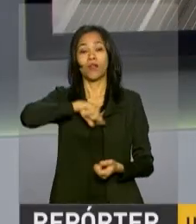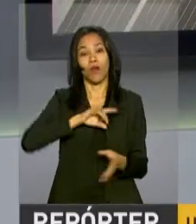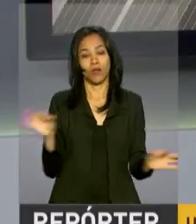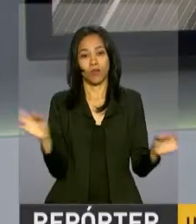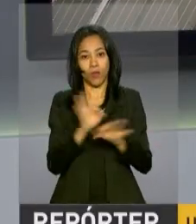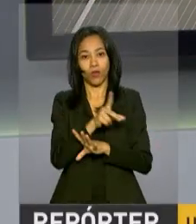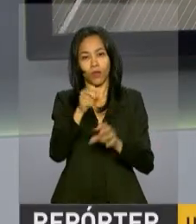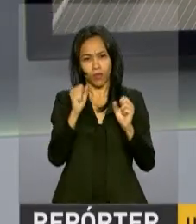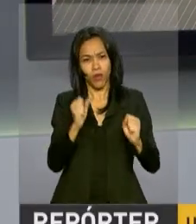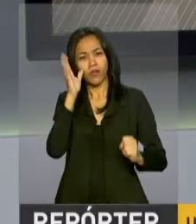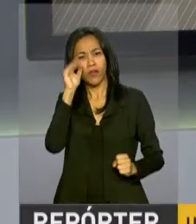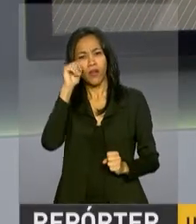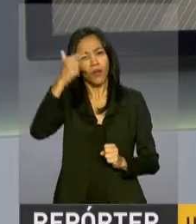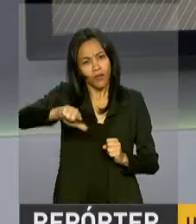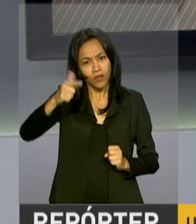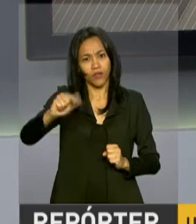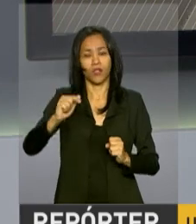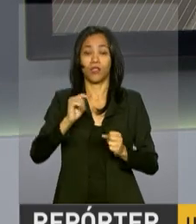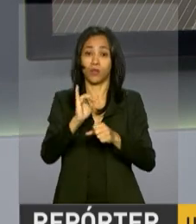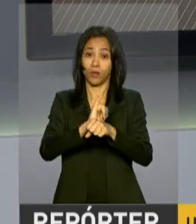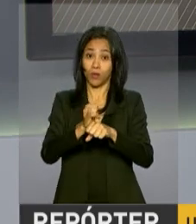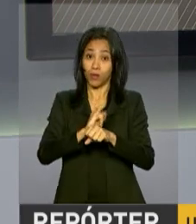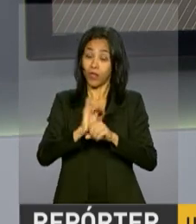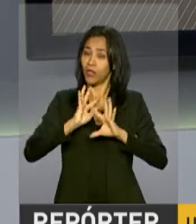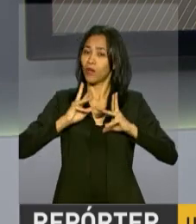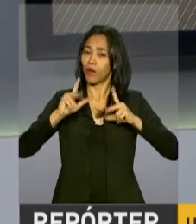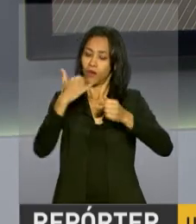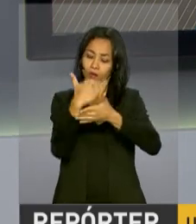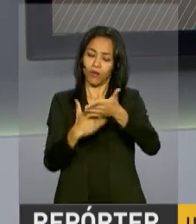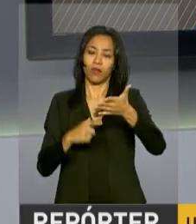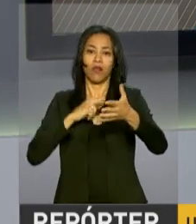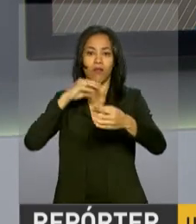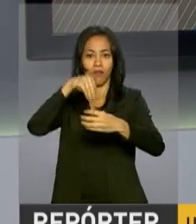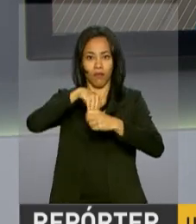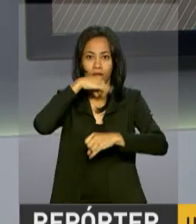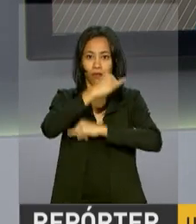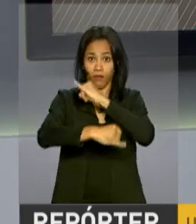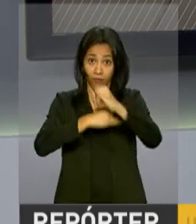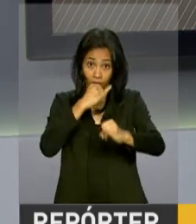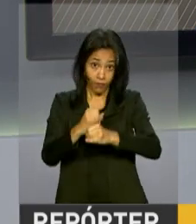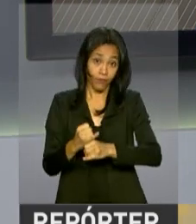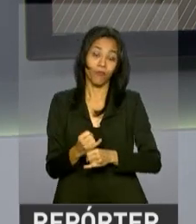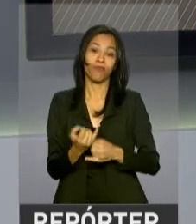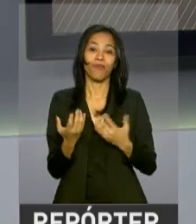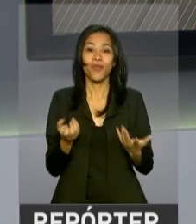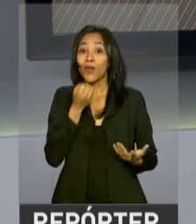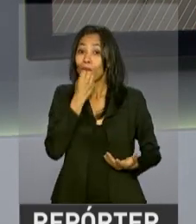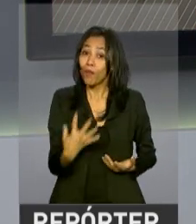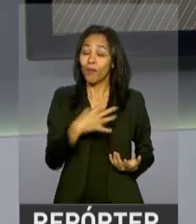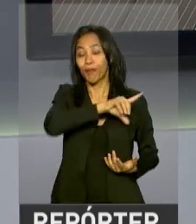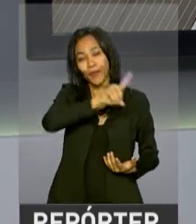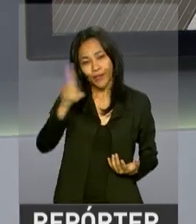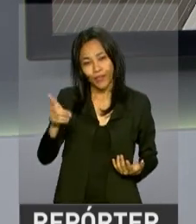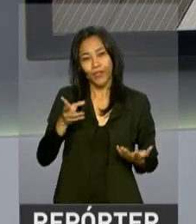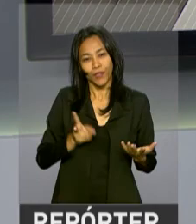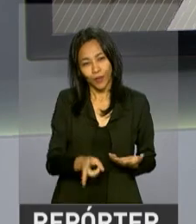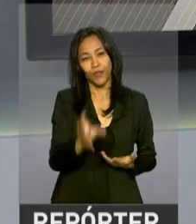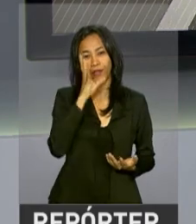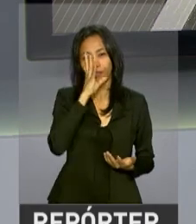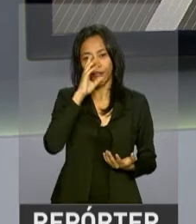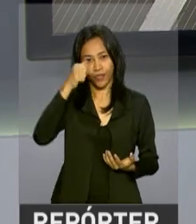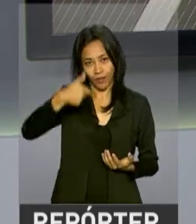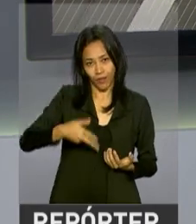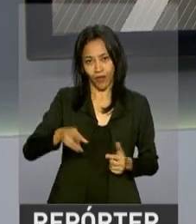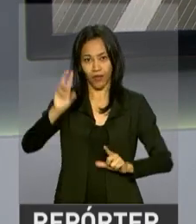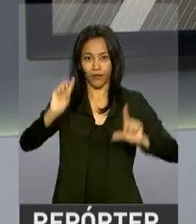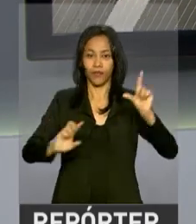reportagens no youtube e toda a nossa programação também está na página da nbr na internet bom dia pra você continue com a gente aqui na